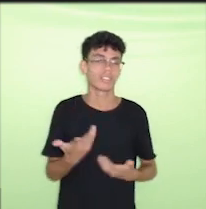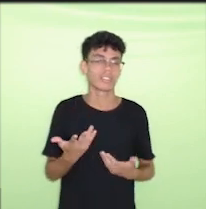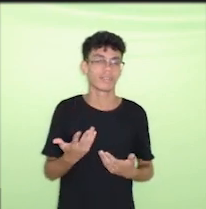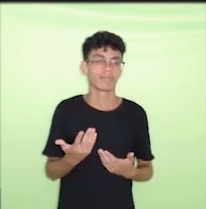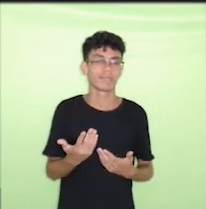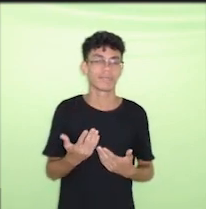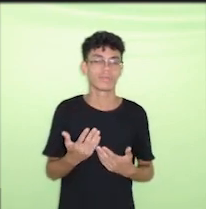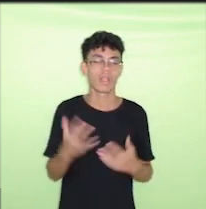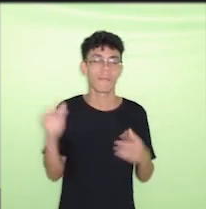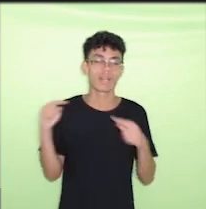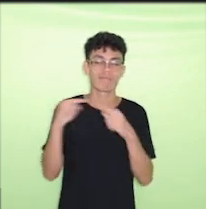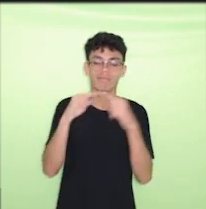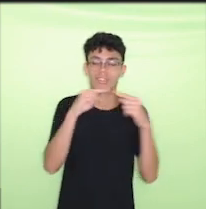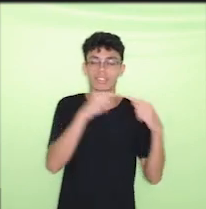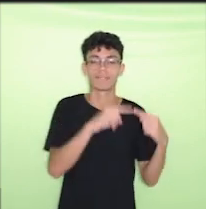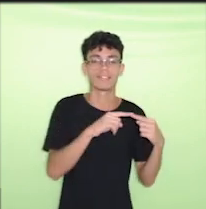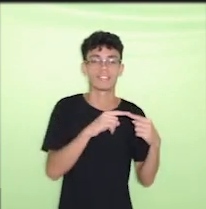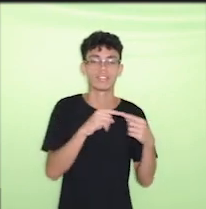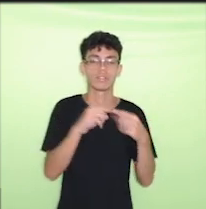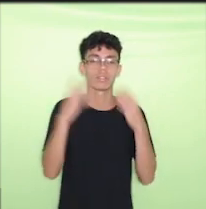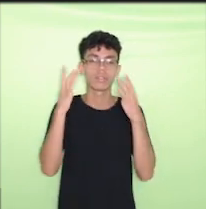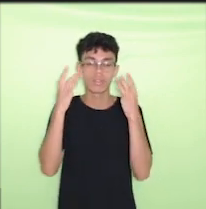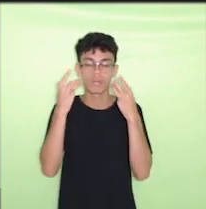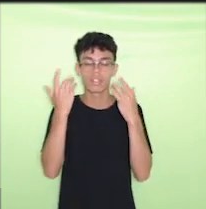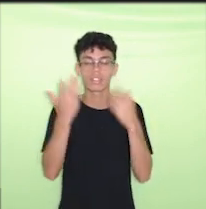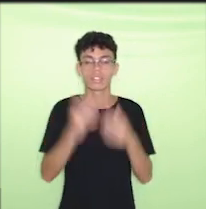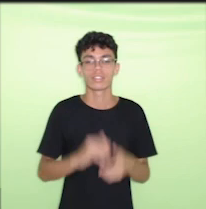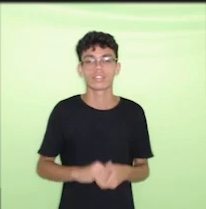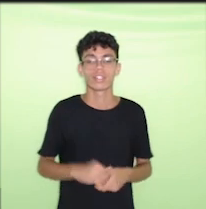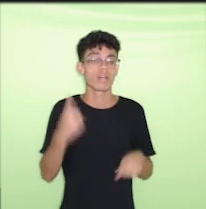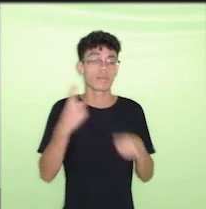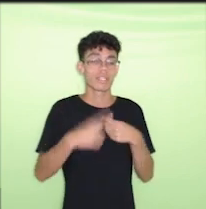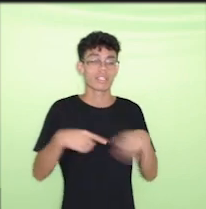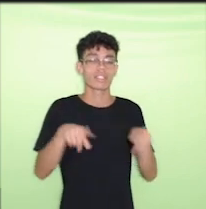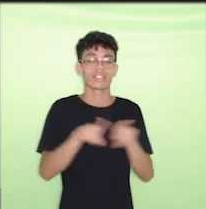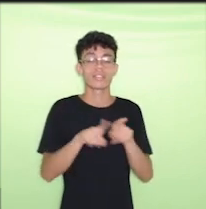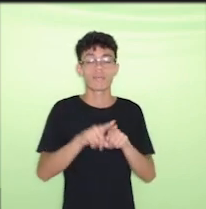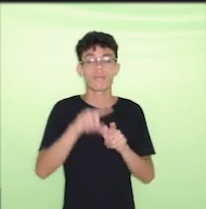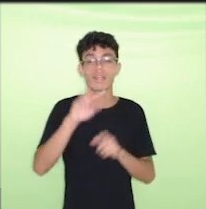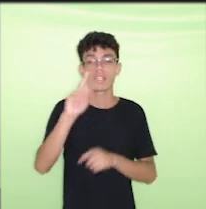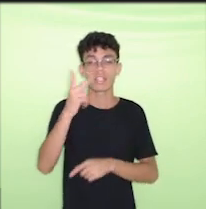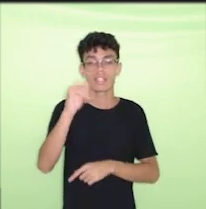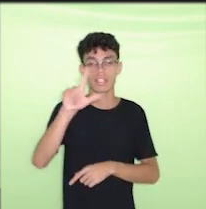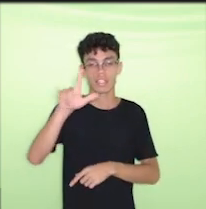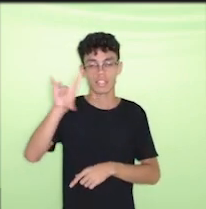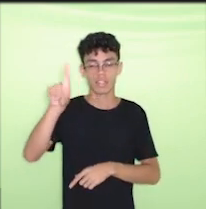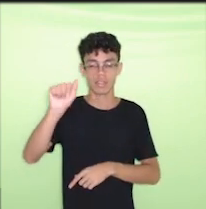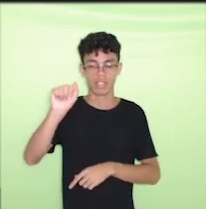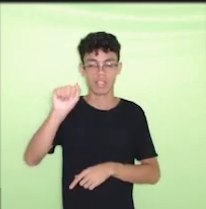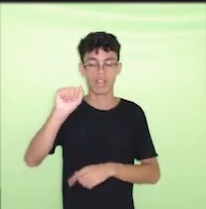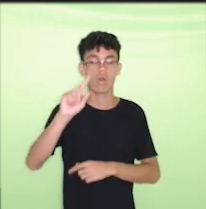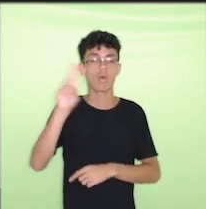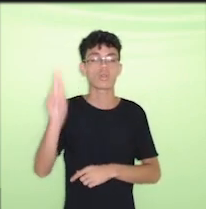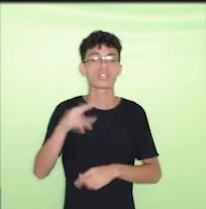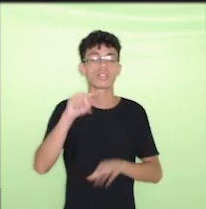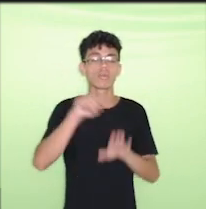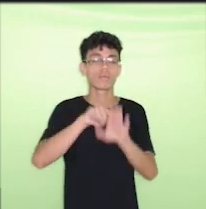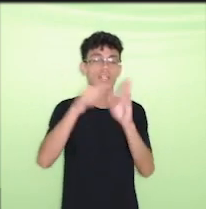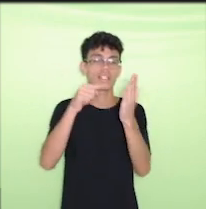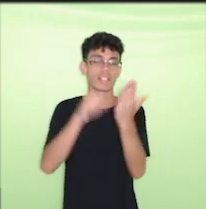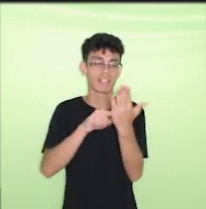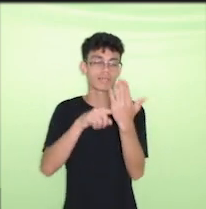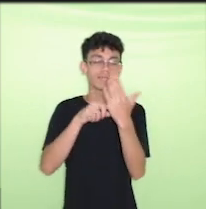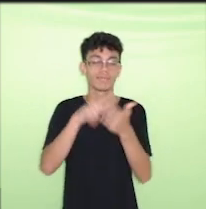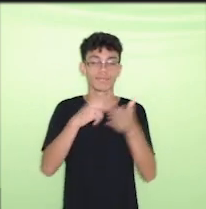de desconexão com essas peças, né? E porque também ela usa dessas metáforas poéticas, né? Ela usa de